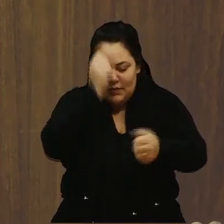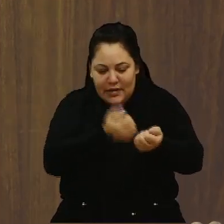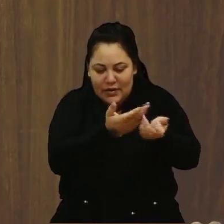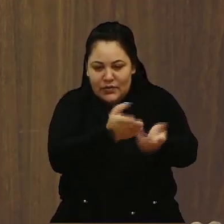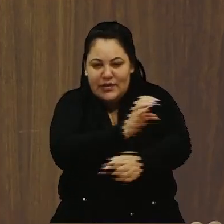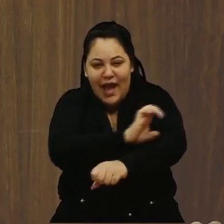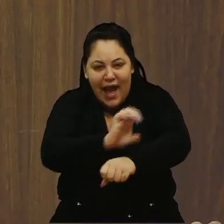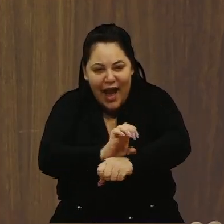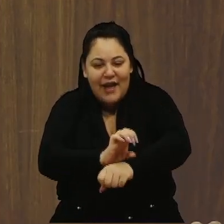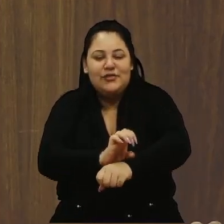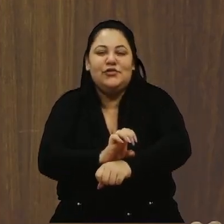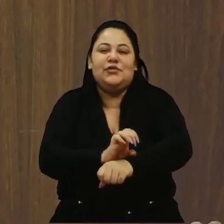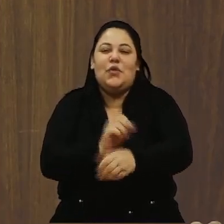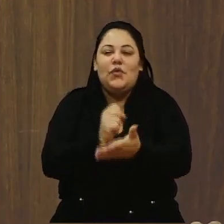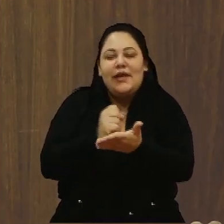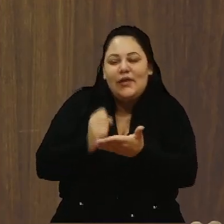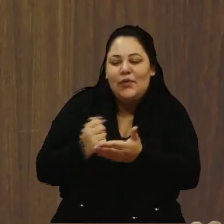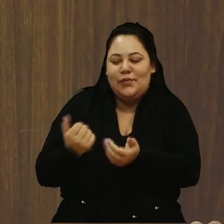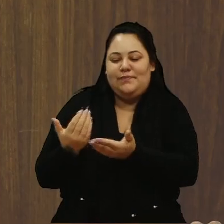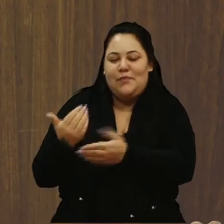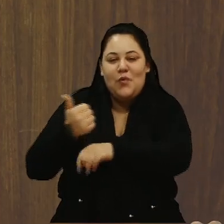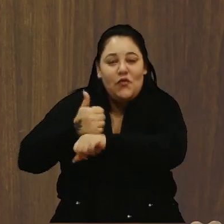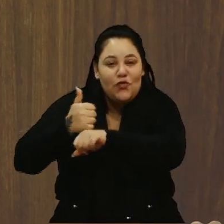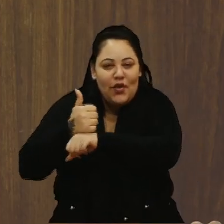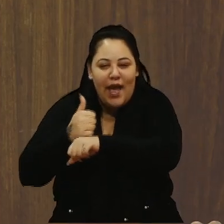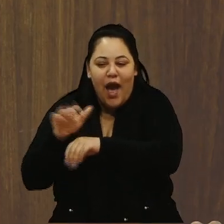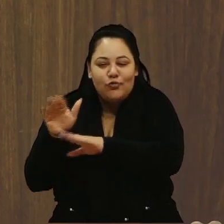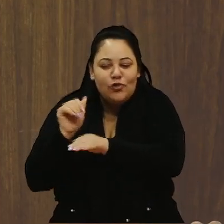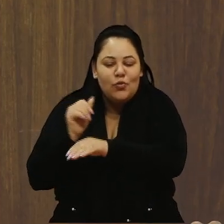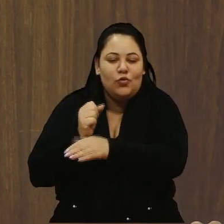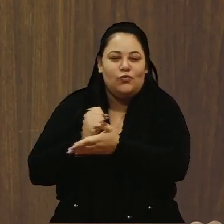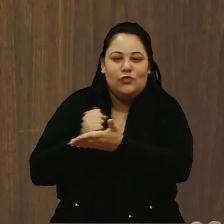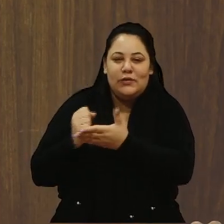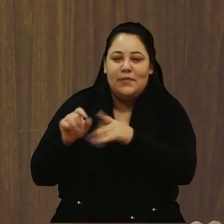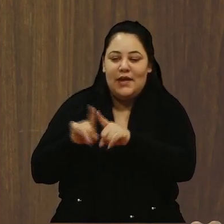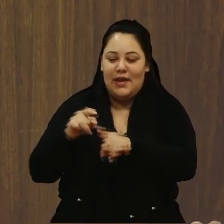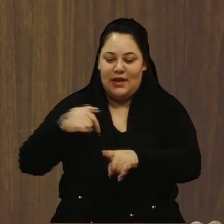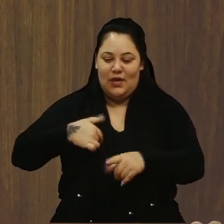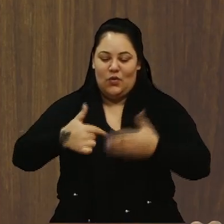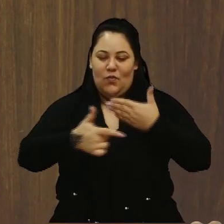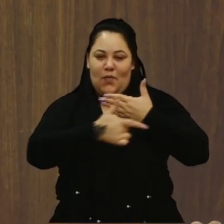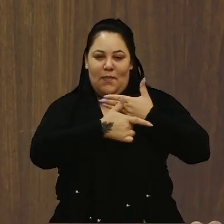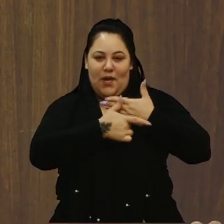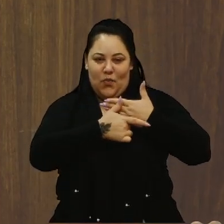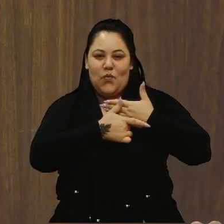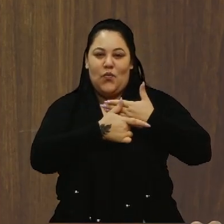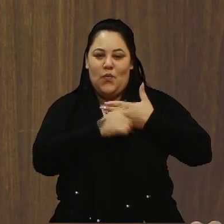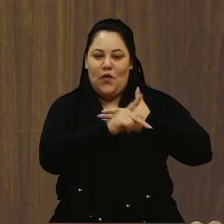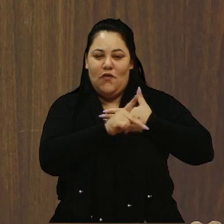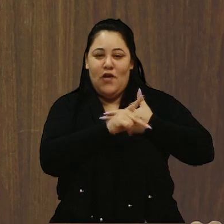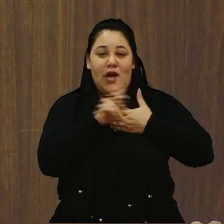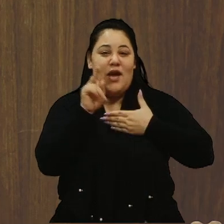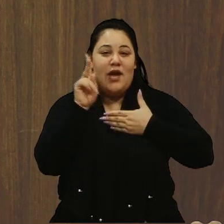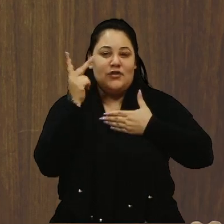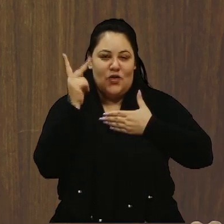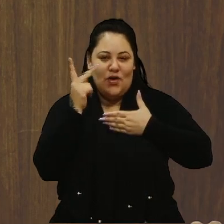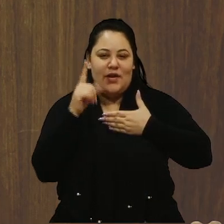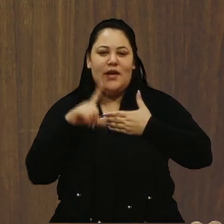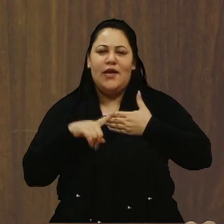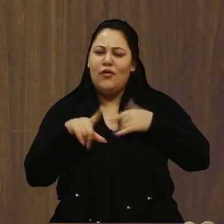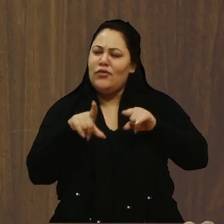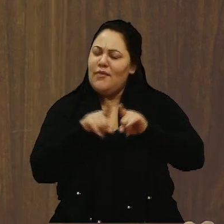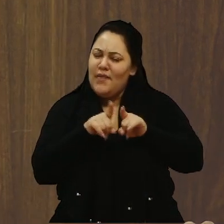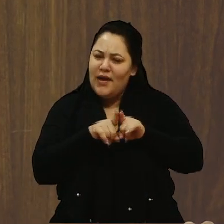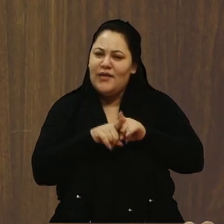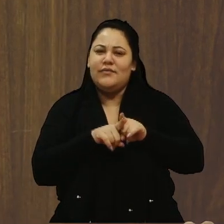foi dando um profissional, e eu, como professora de história, também levei muitos